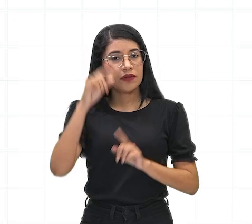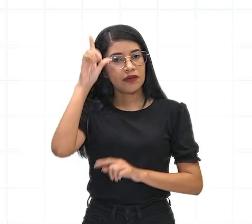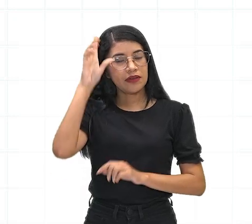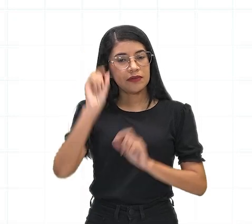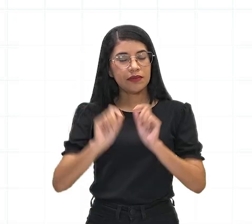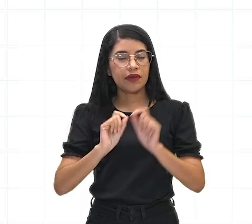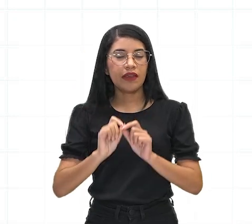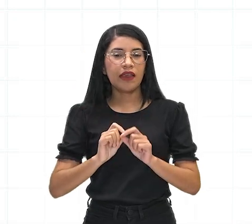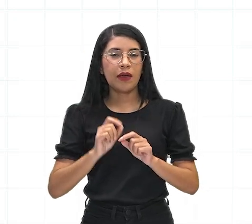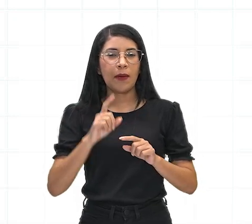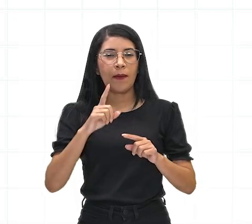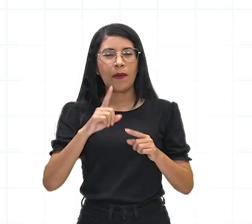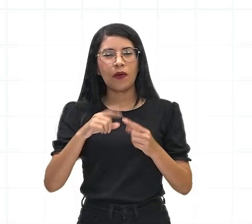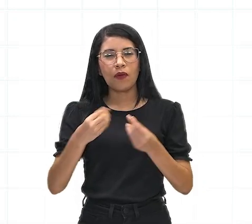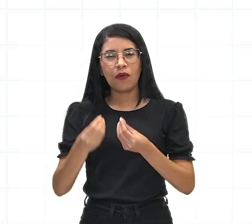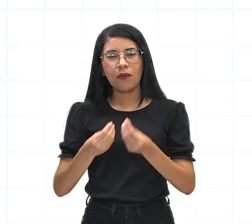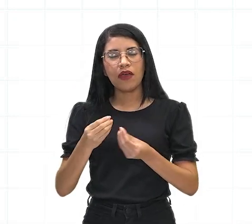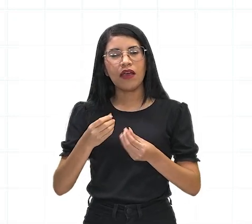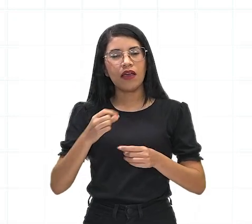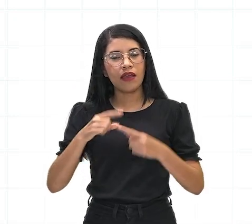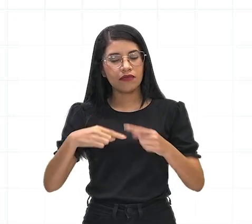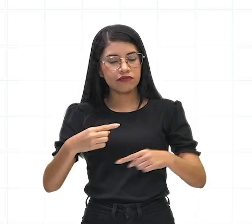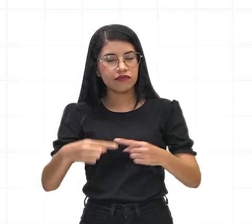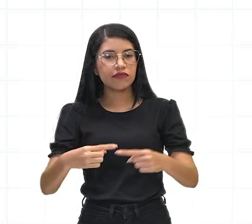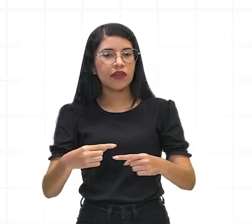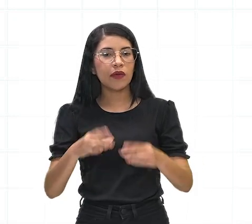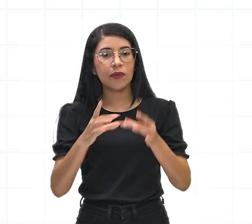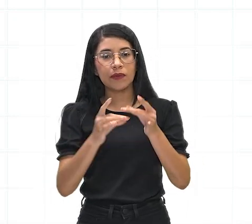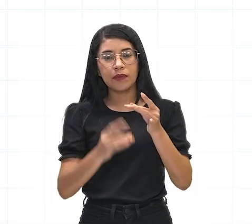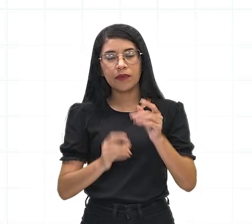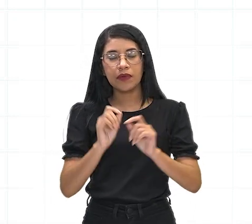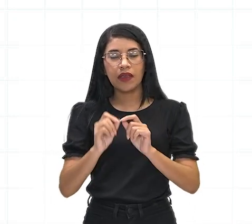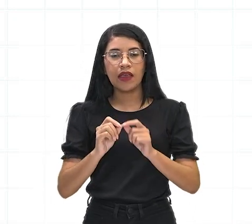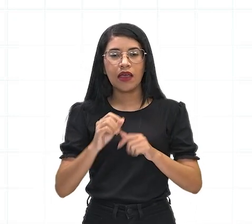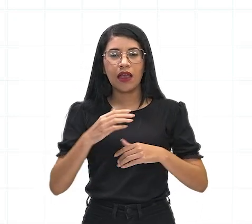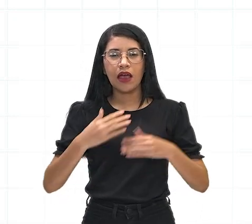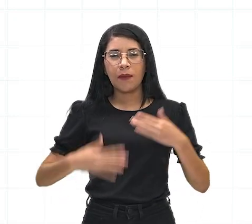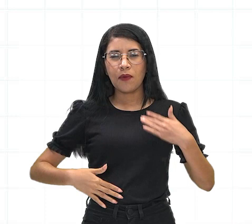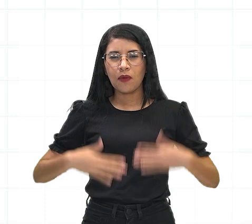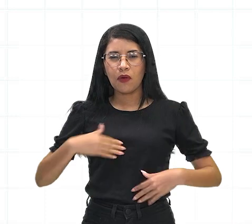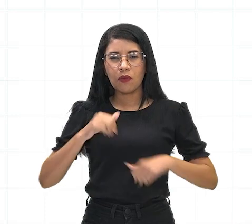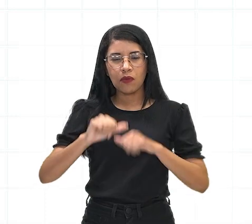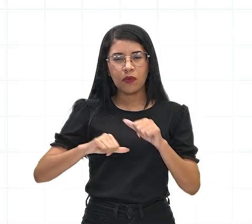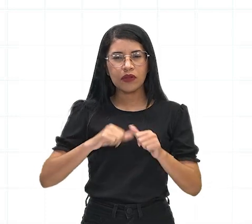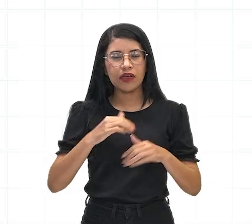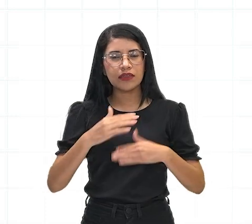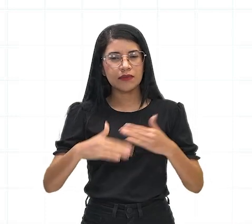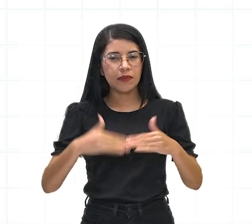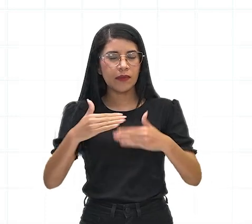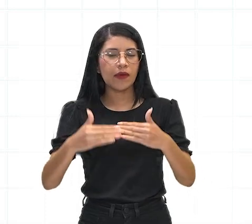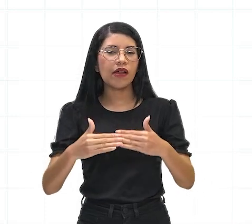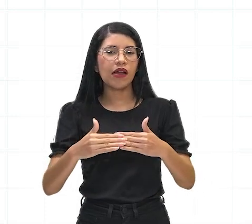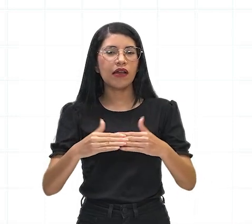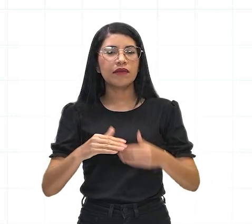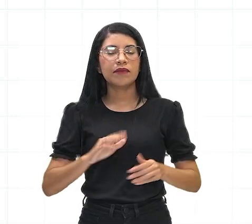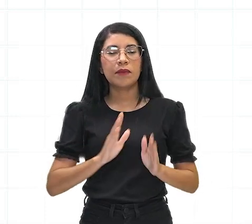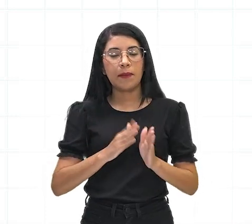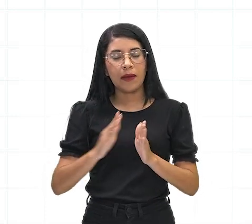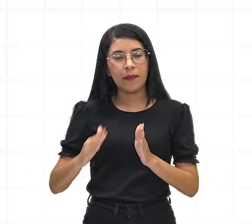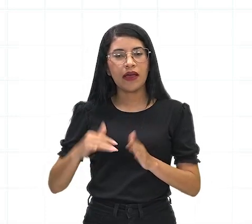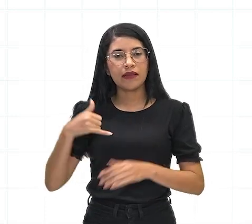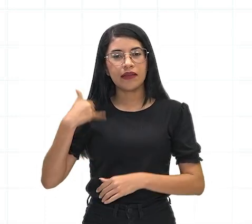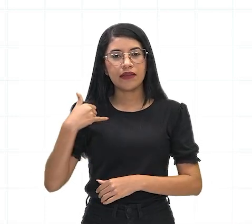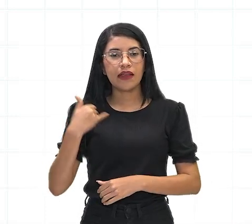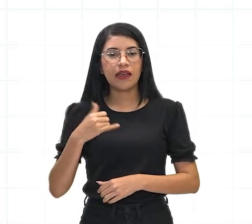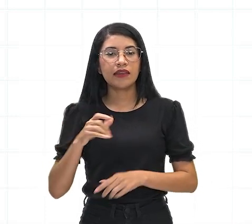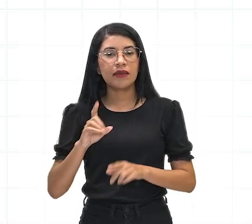de conhecimento, mecanismos reprodutivos. E no detalhamento, mudanças no corpo humano durante a puberdade, direito